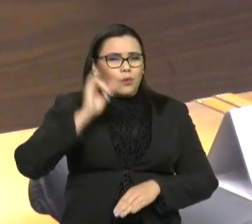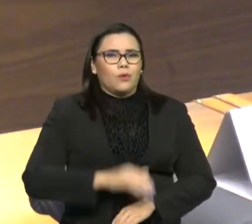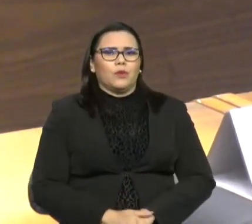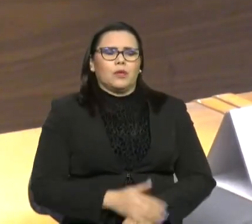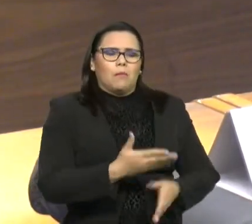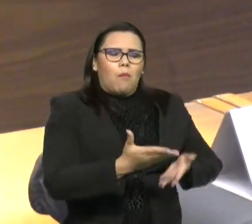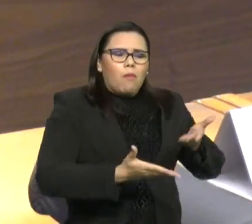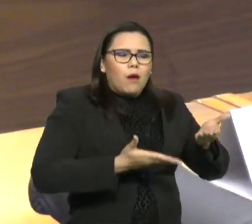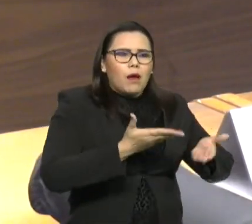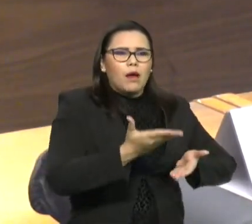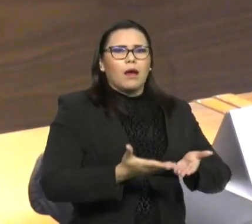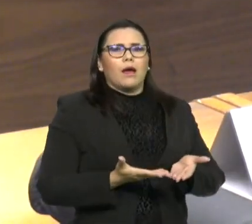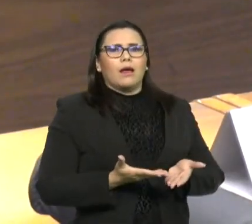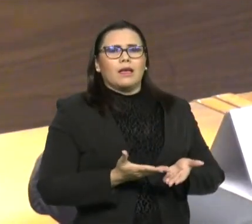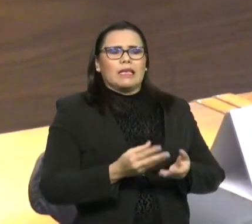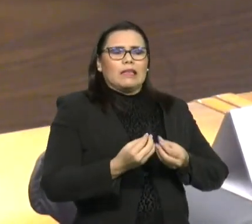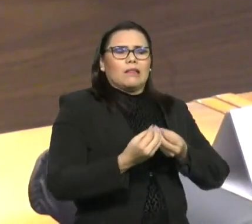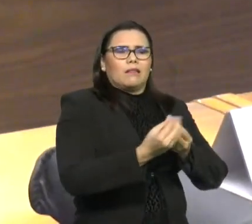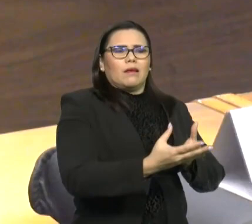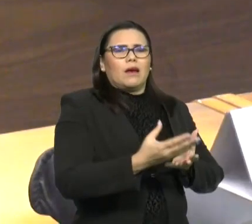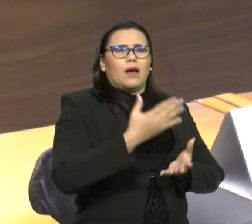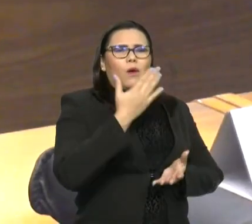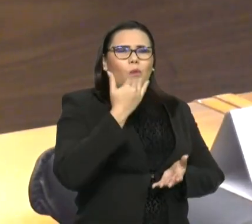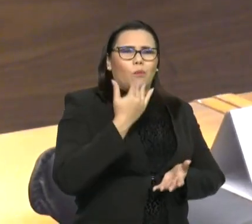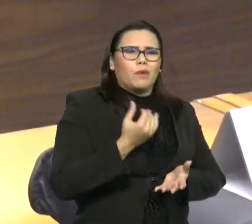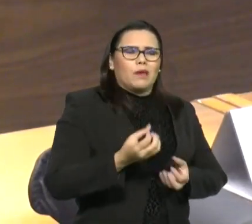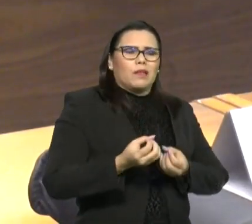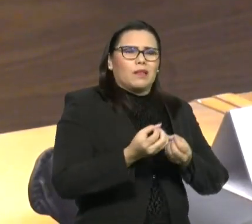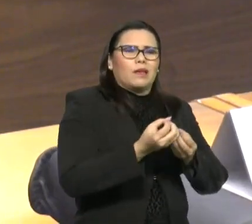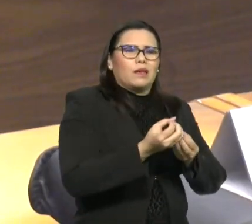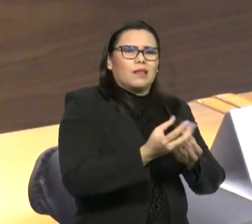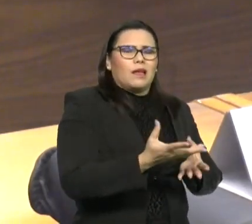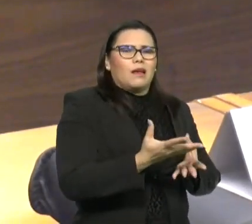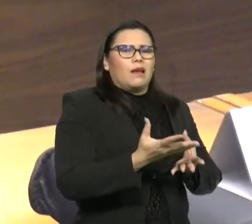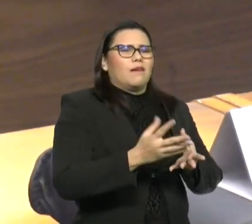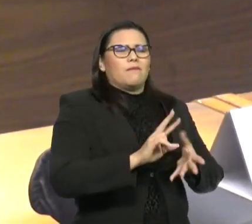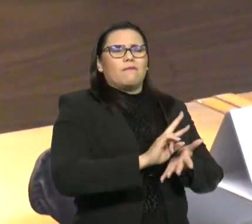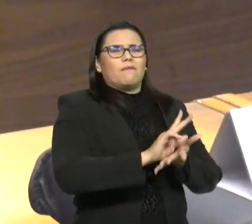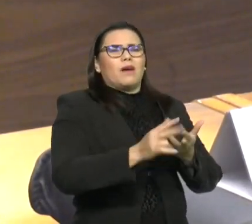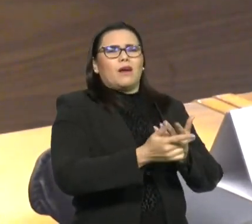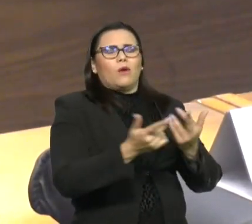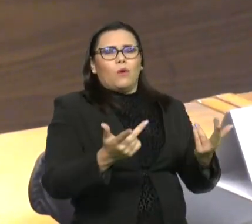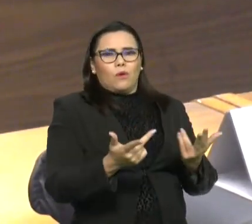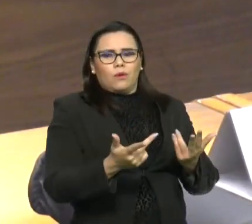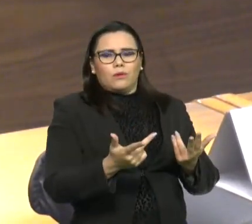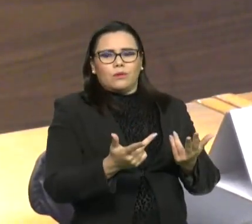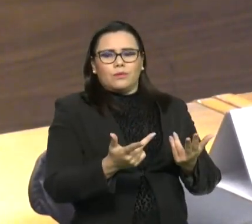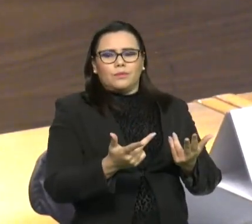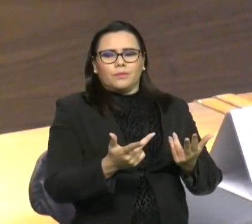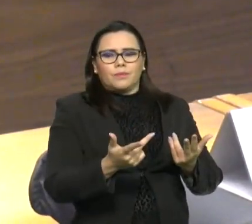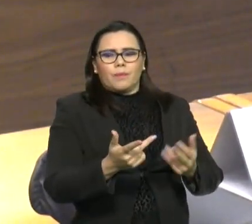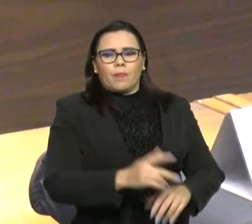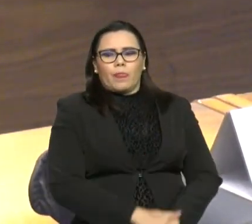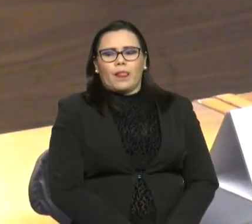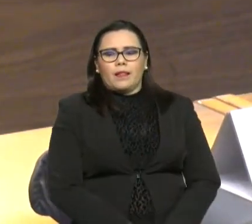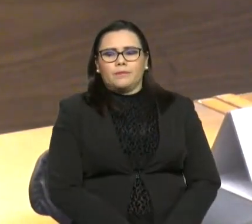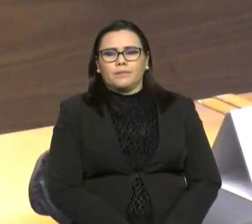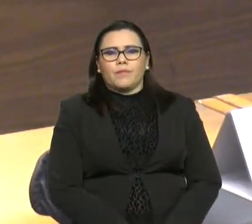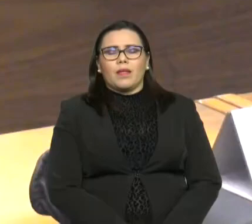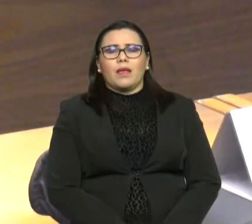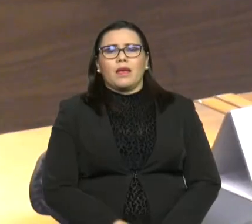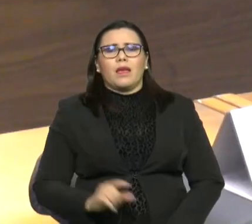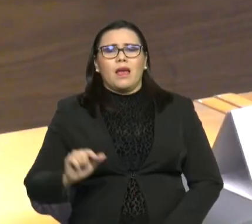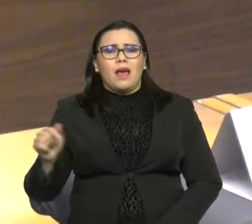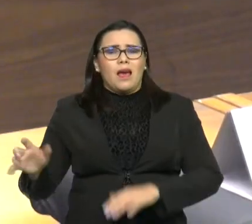aí, eu posso constatar a sua declaração, de que o atravessador ganha muito mais do que o